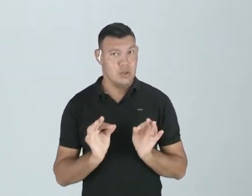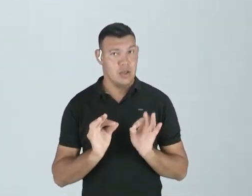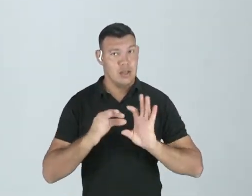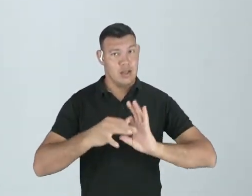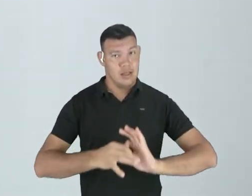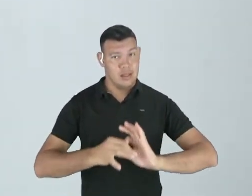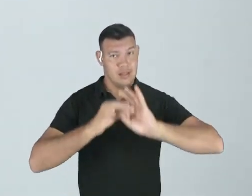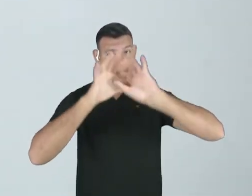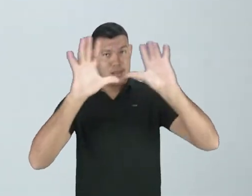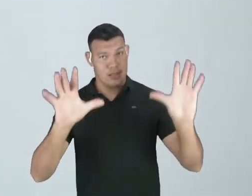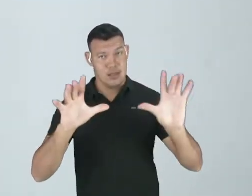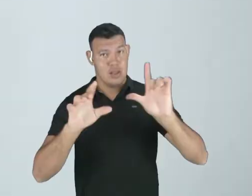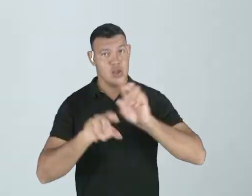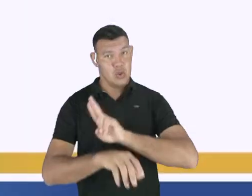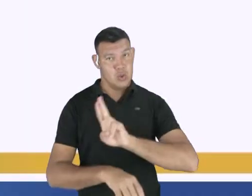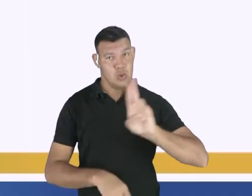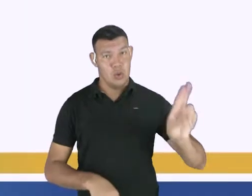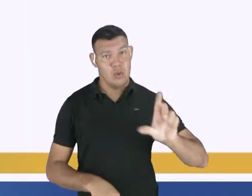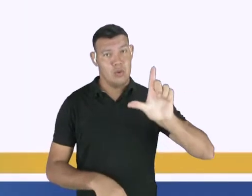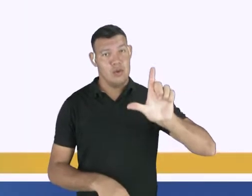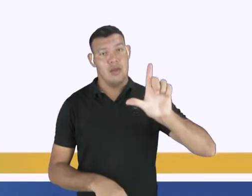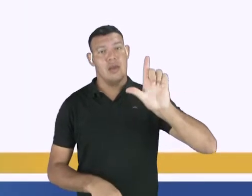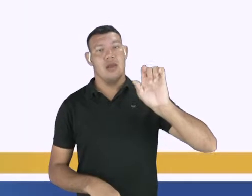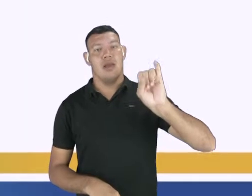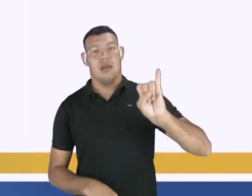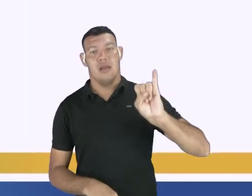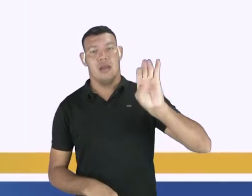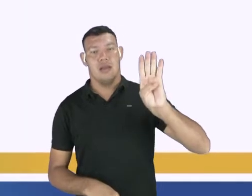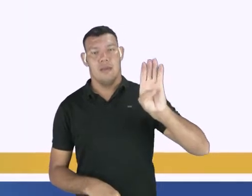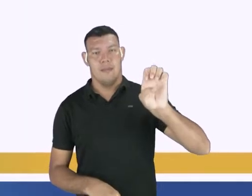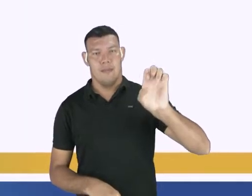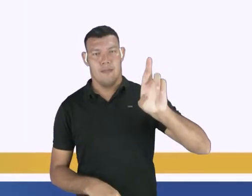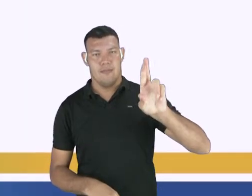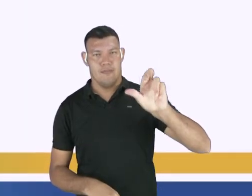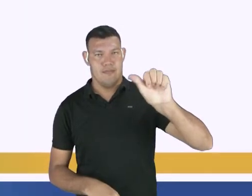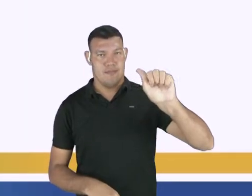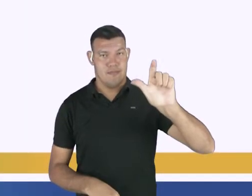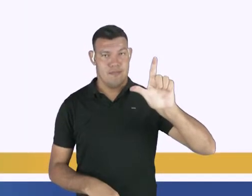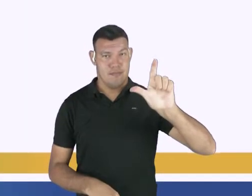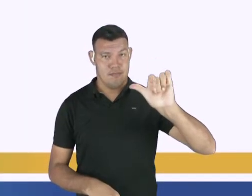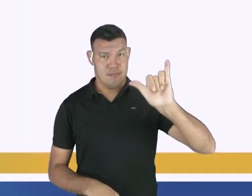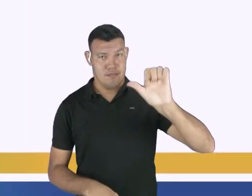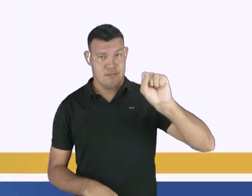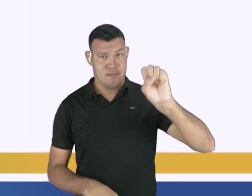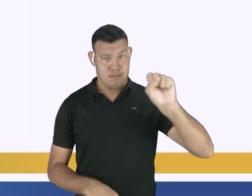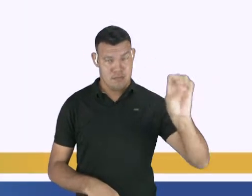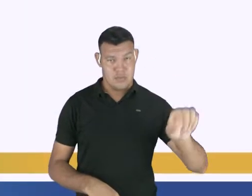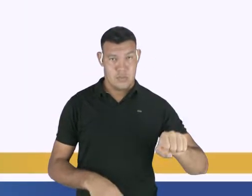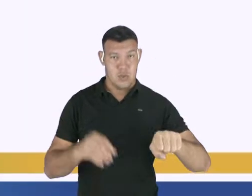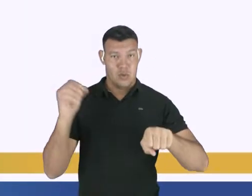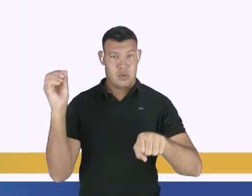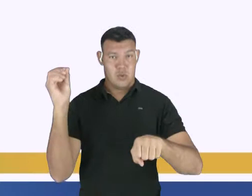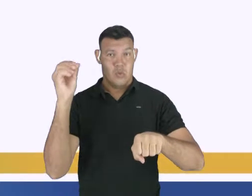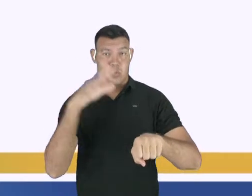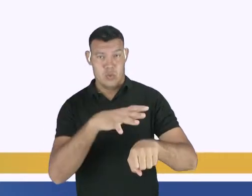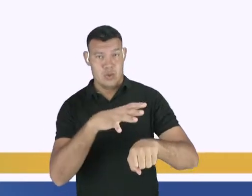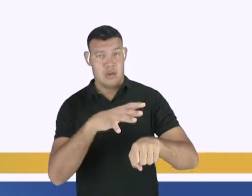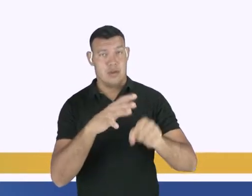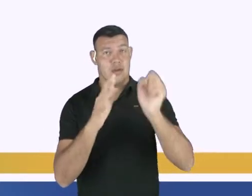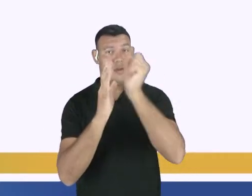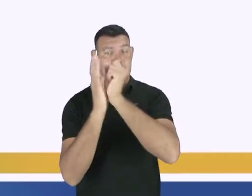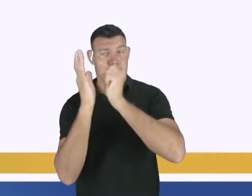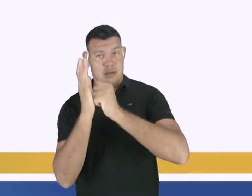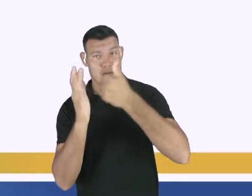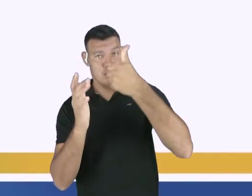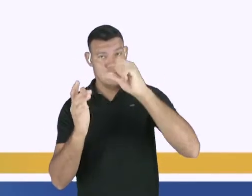que seria esse liberalismo? Continuando. O liberalismo, herdeiro do pensamento iluminista do século XVIII, expressava